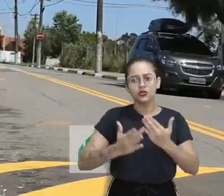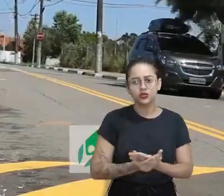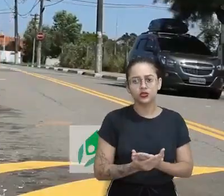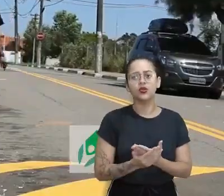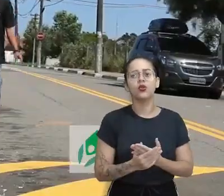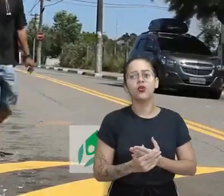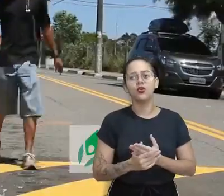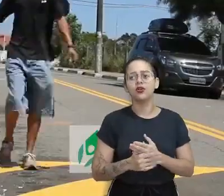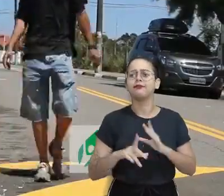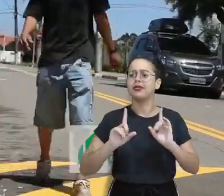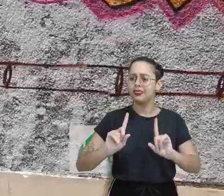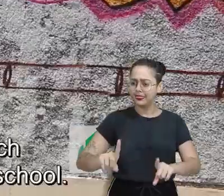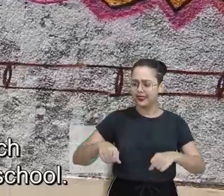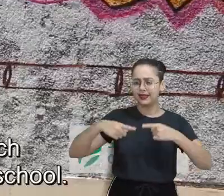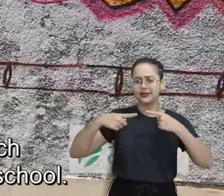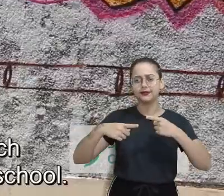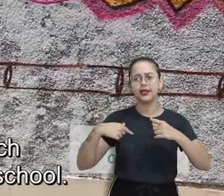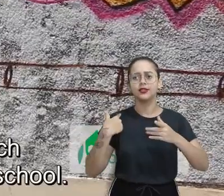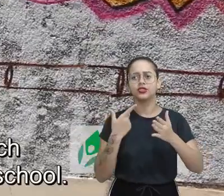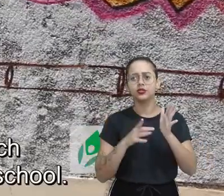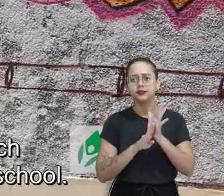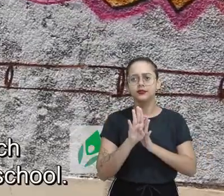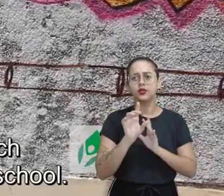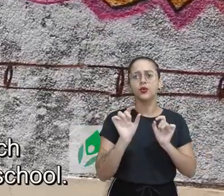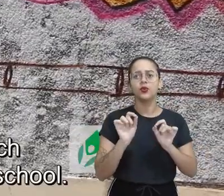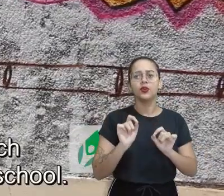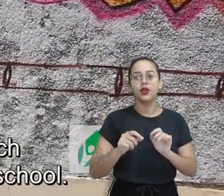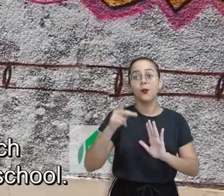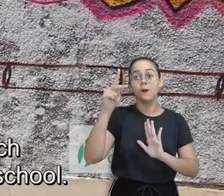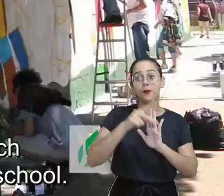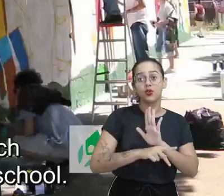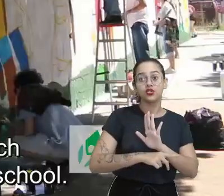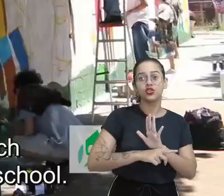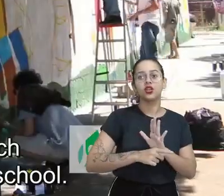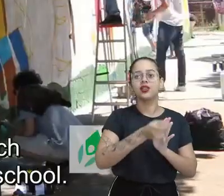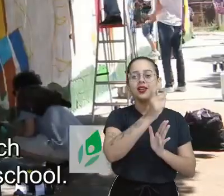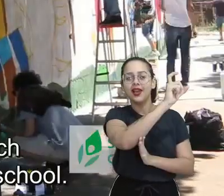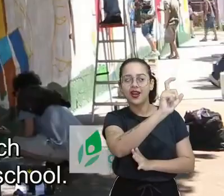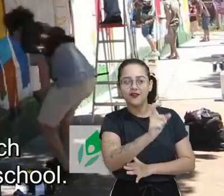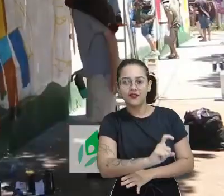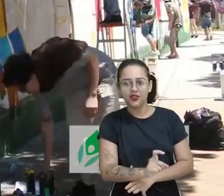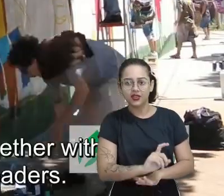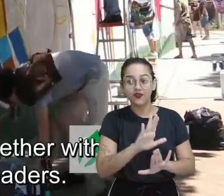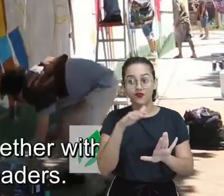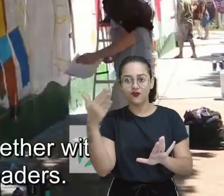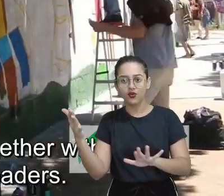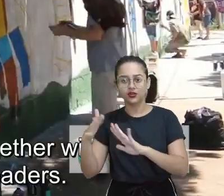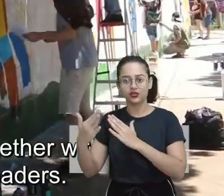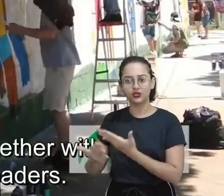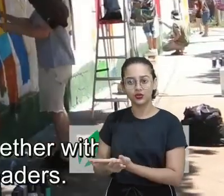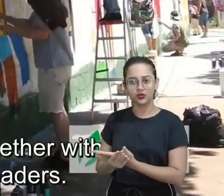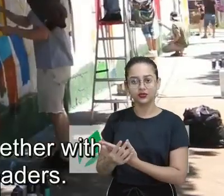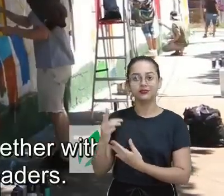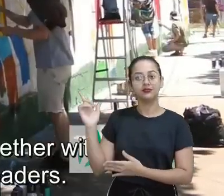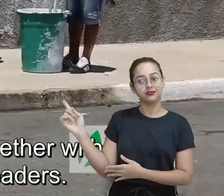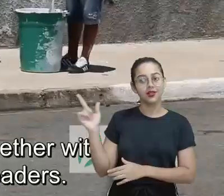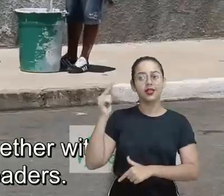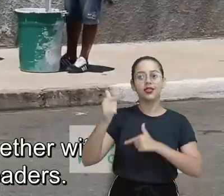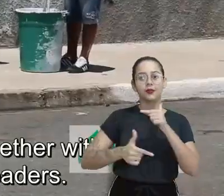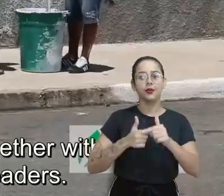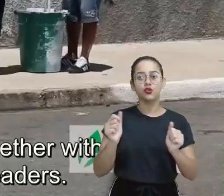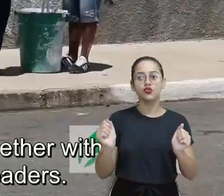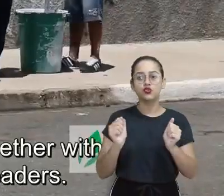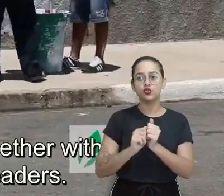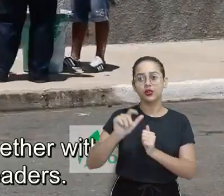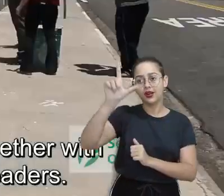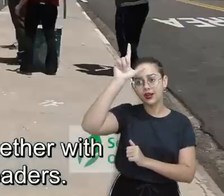Um grande desafio que superamos foi o projeto de grafite que transformou a parte externa da nossa escola. Nele, trabalhamos junto com os